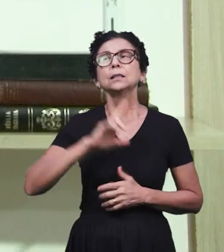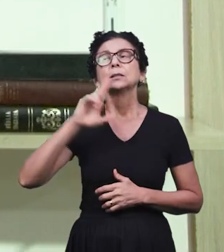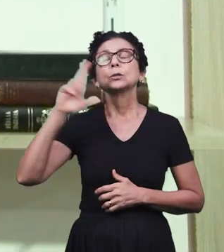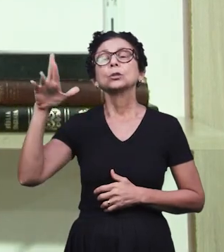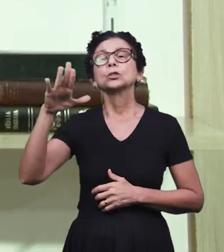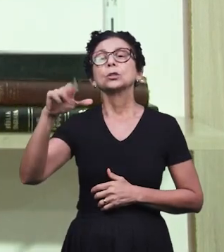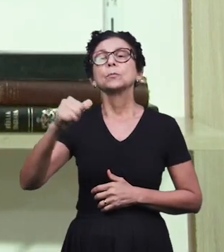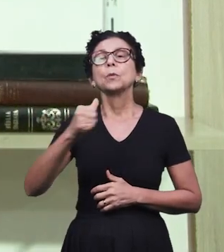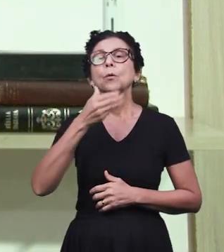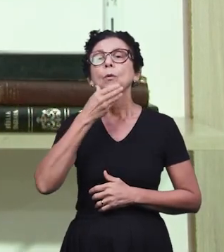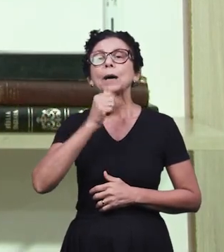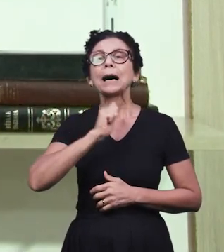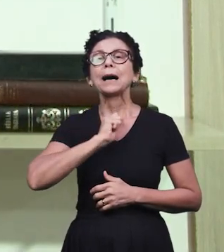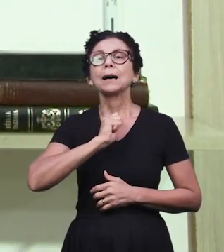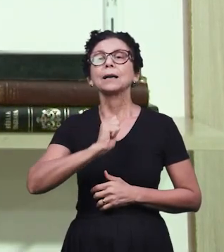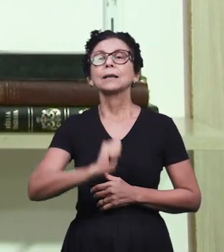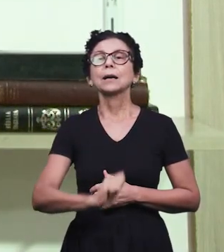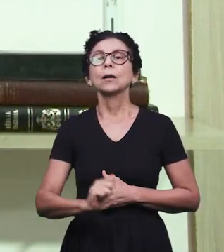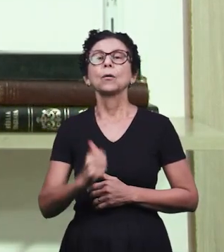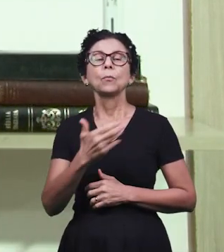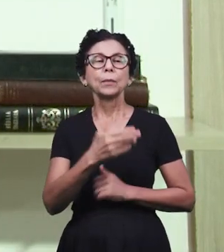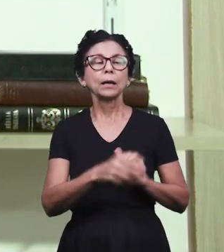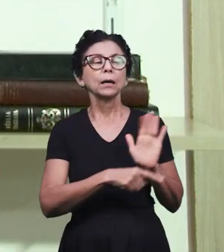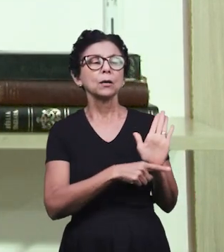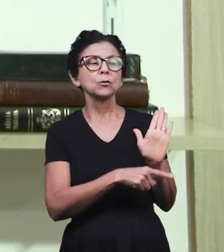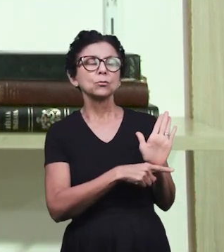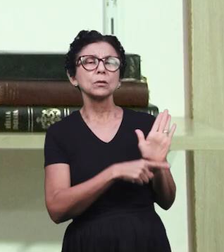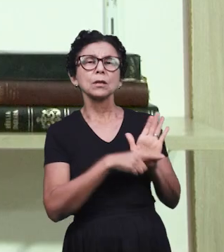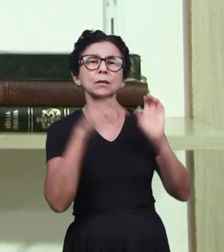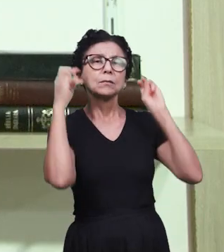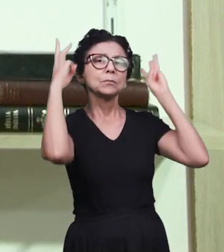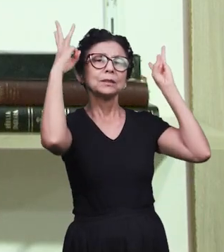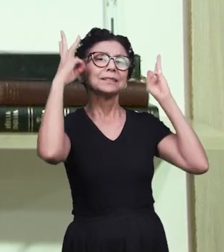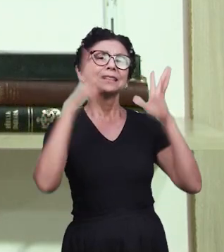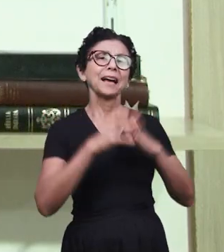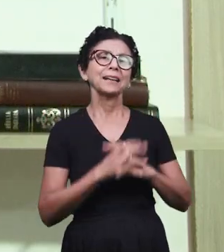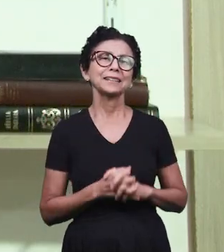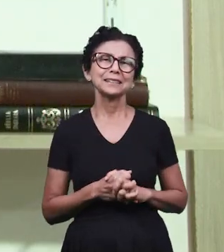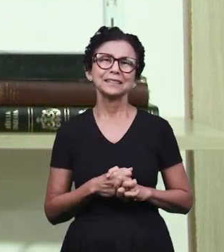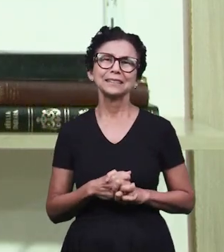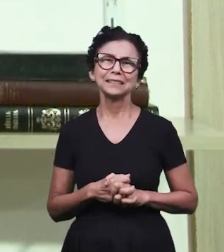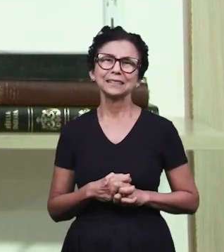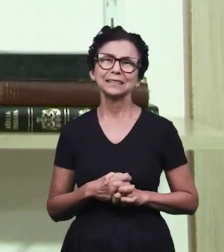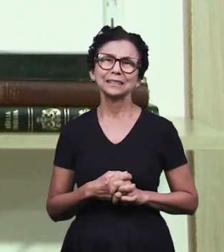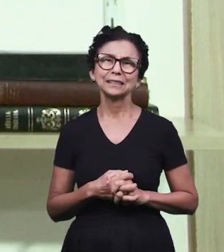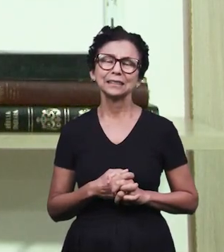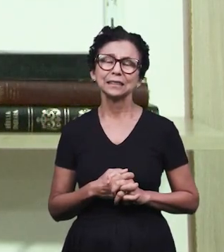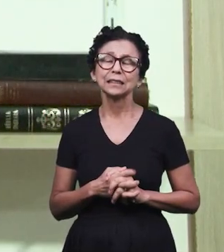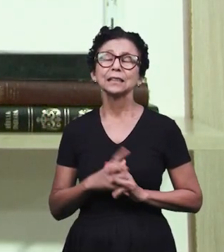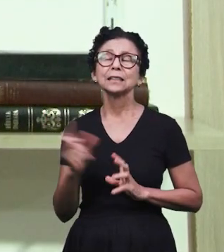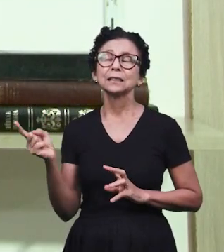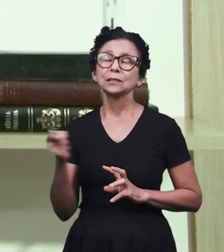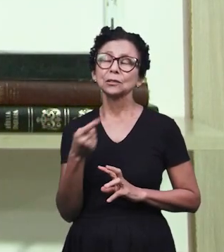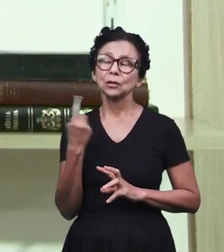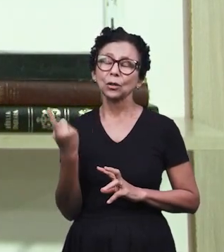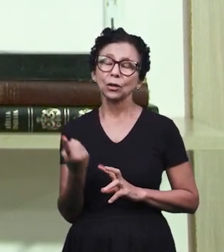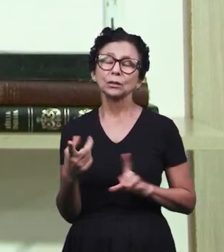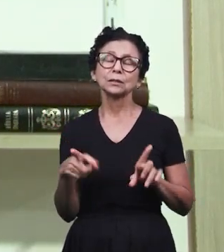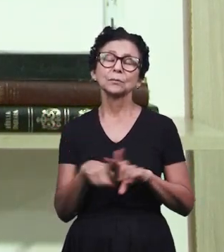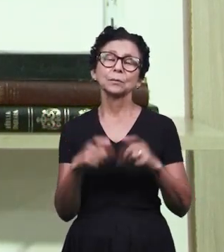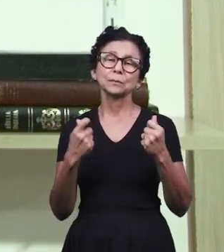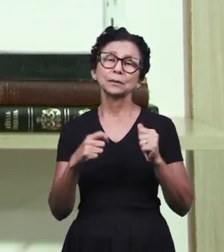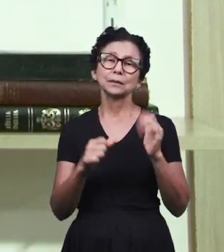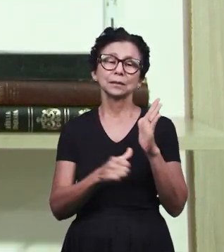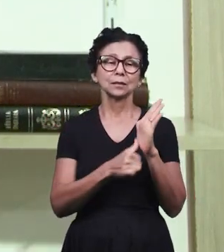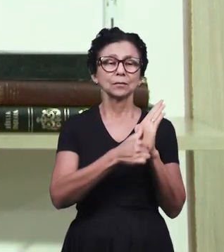Senhor tem levantado irmãos para auxiliar os nossos irmãos com trissomia do cromossomo 21, que muitas vezes